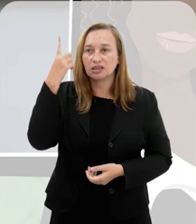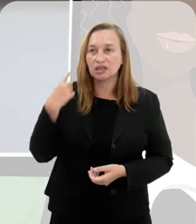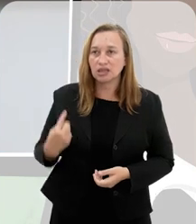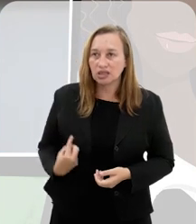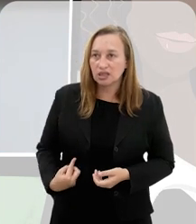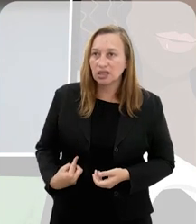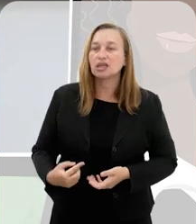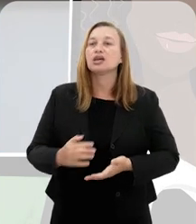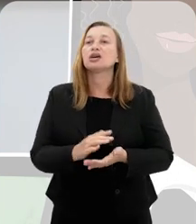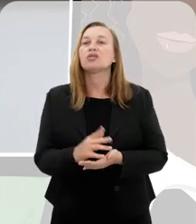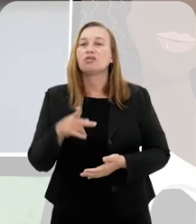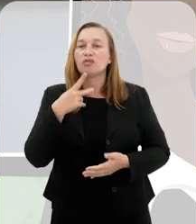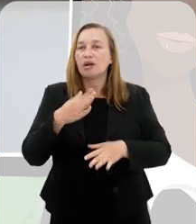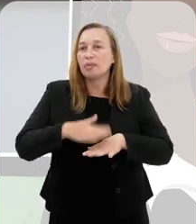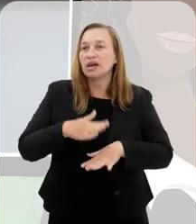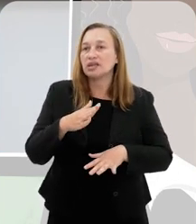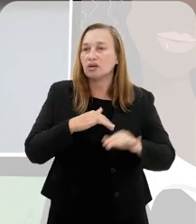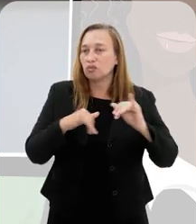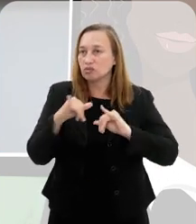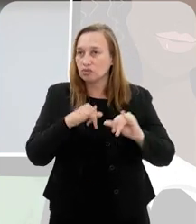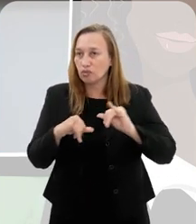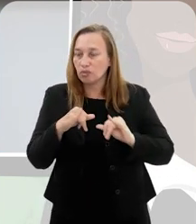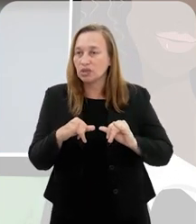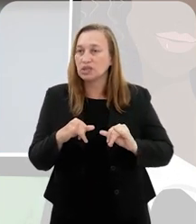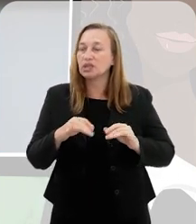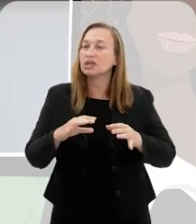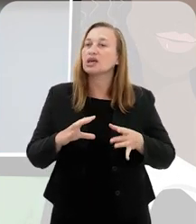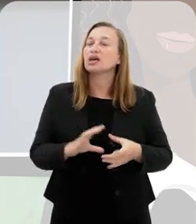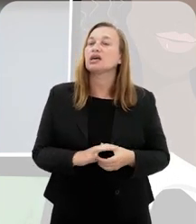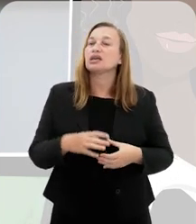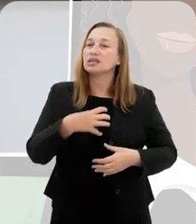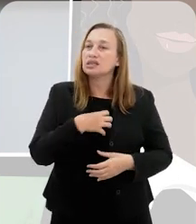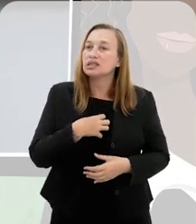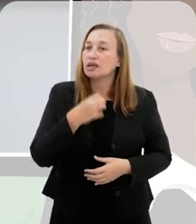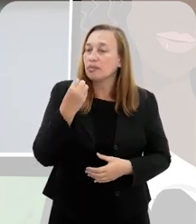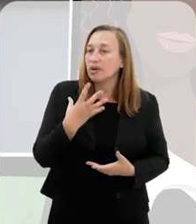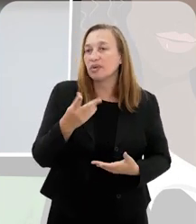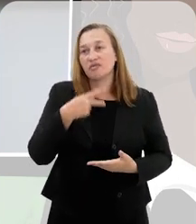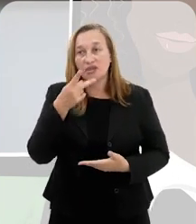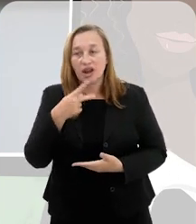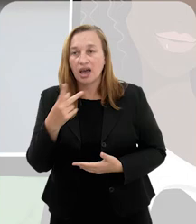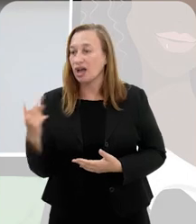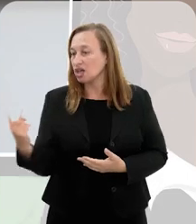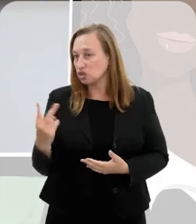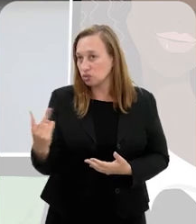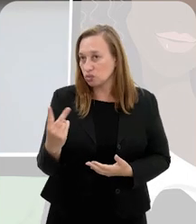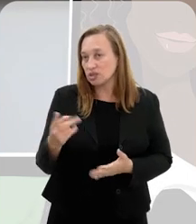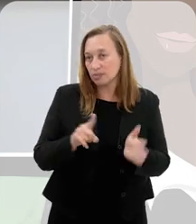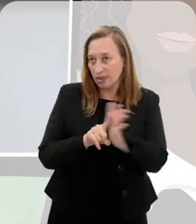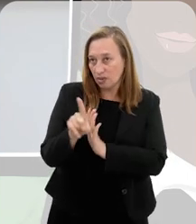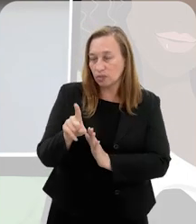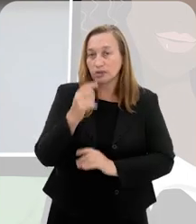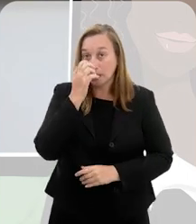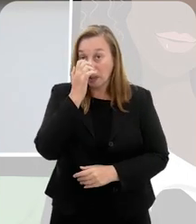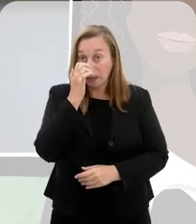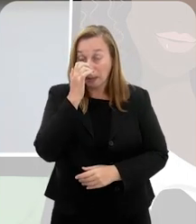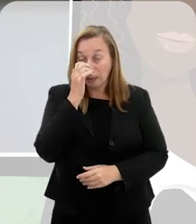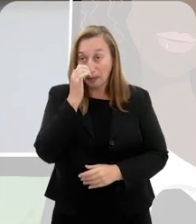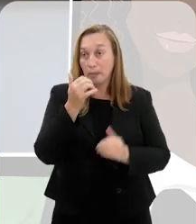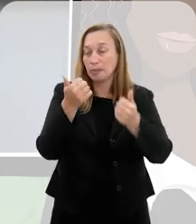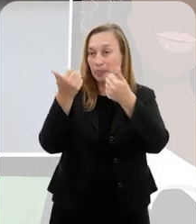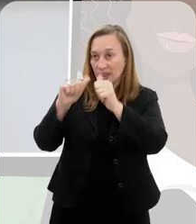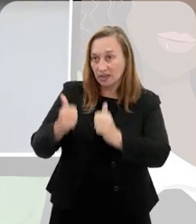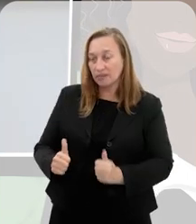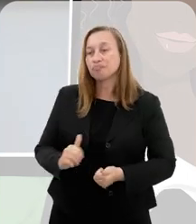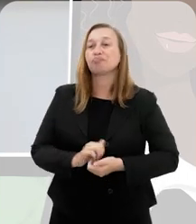fala, deputada Dani, e aí eu vou lançar mais alguns dados e sintam-se à vontade, a pergunta é para as duas,